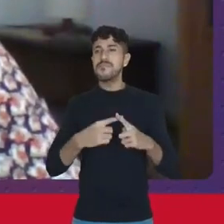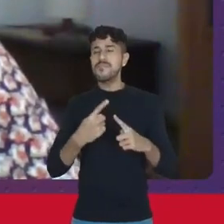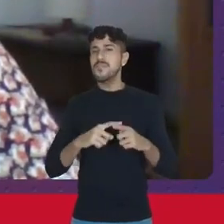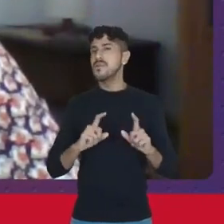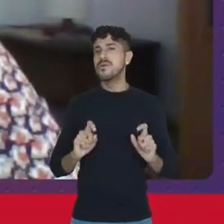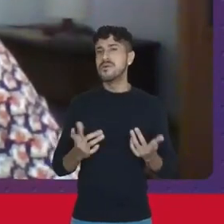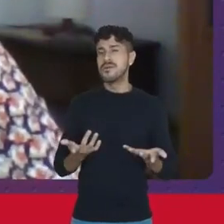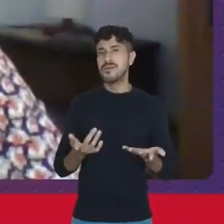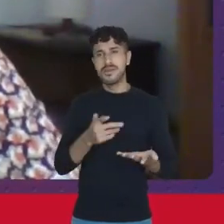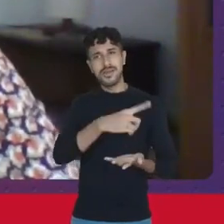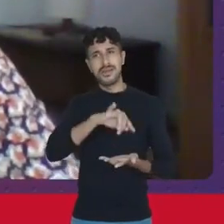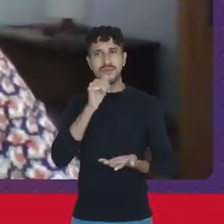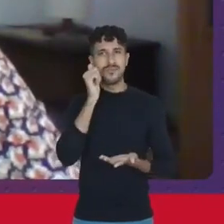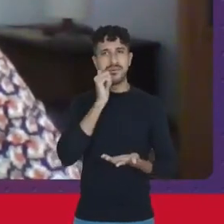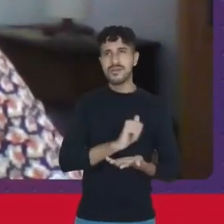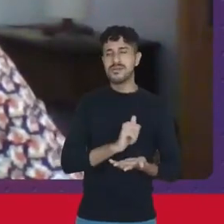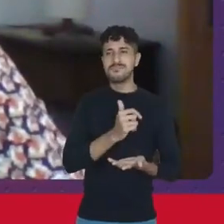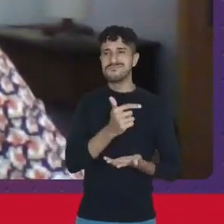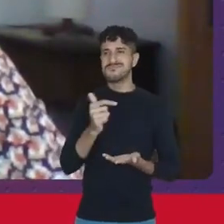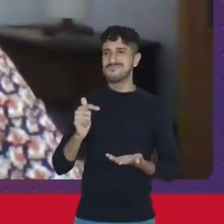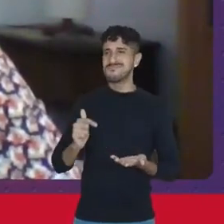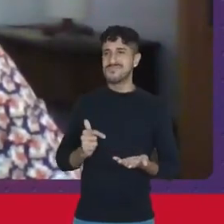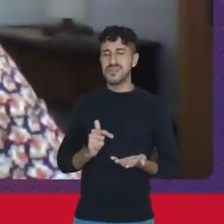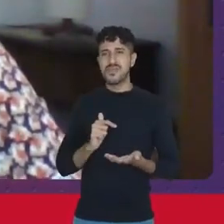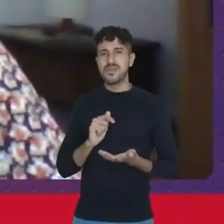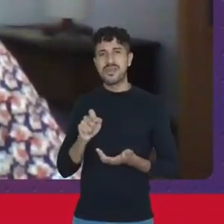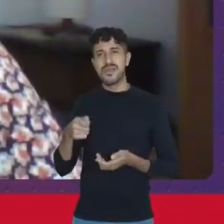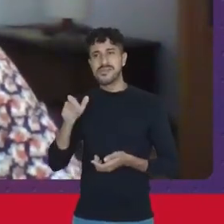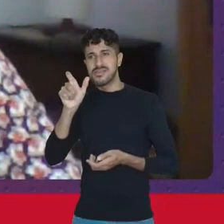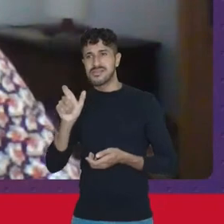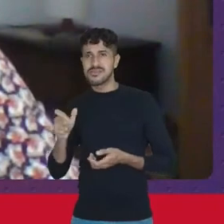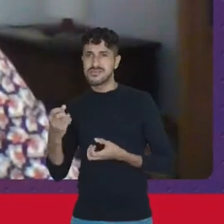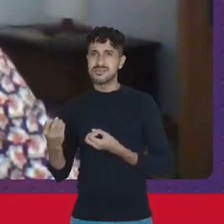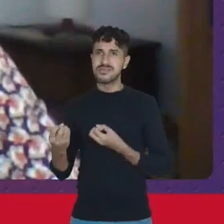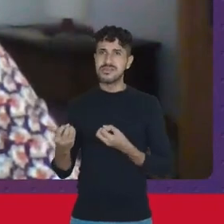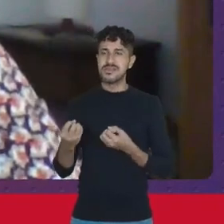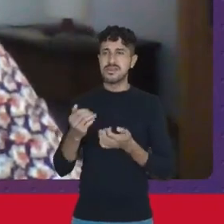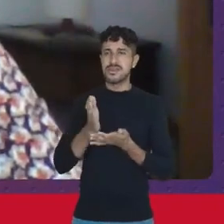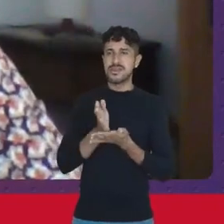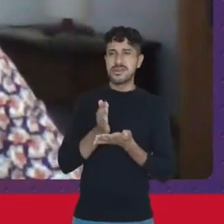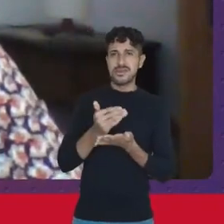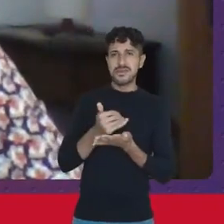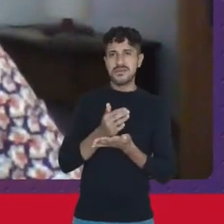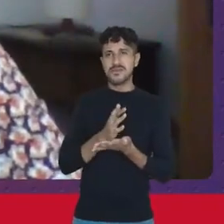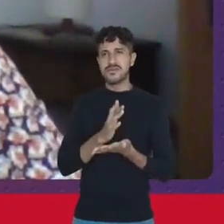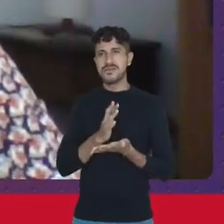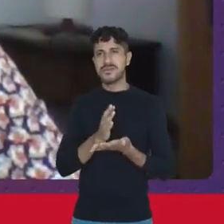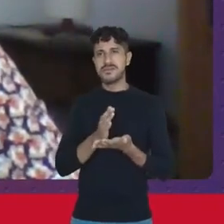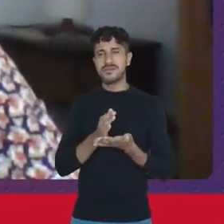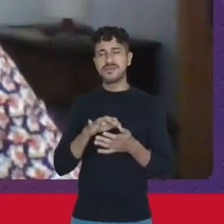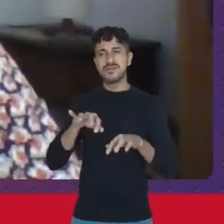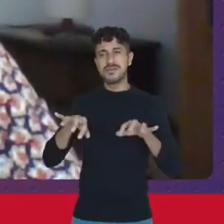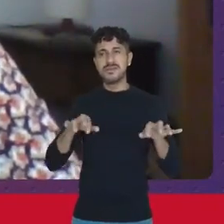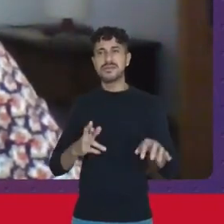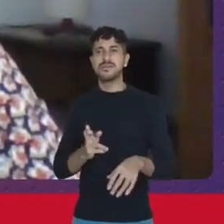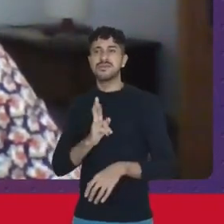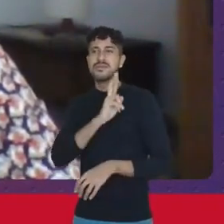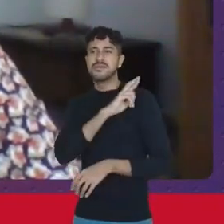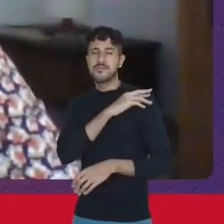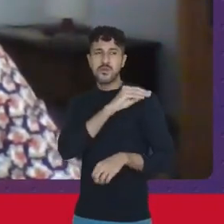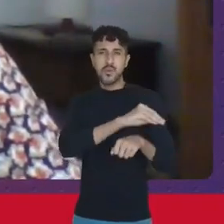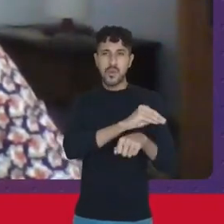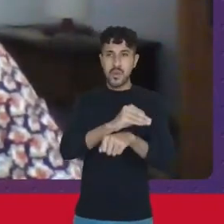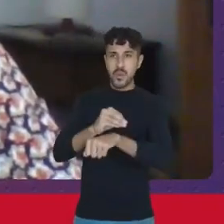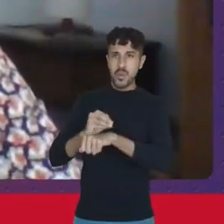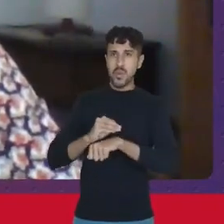porque elas não têm com quem dividir as responsabilidades de